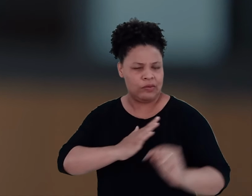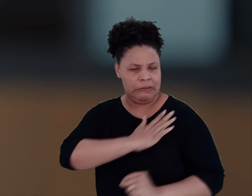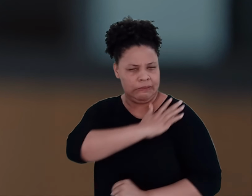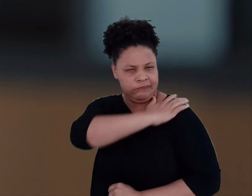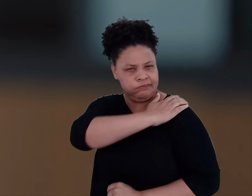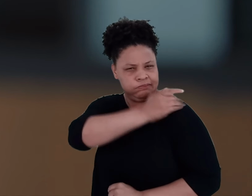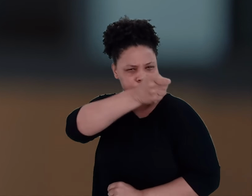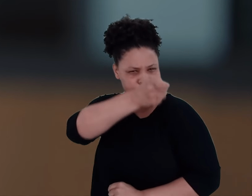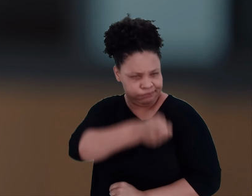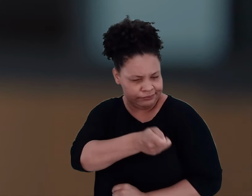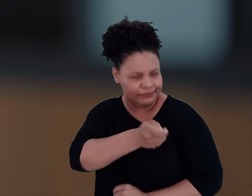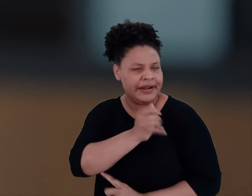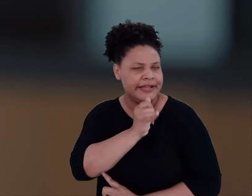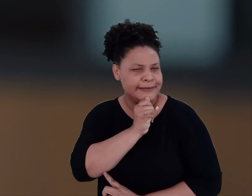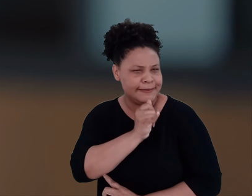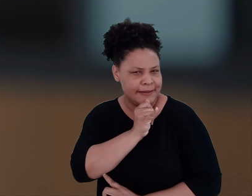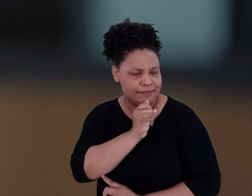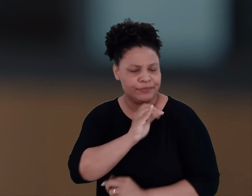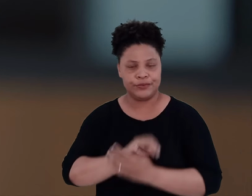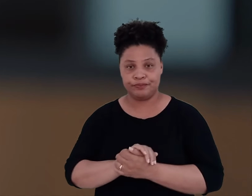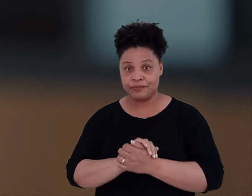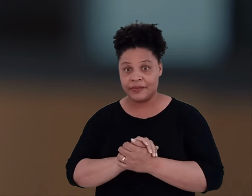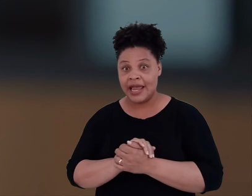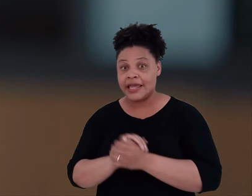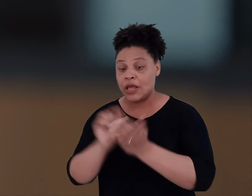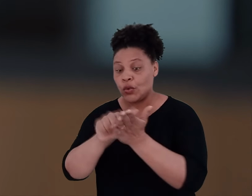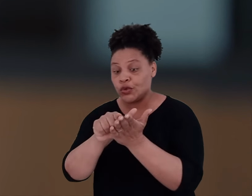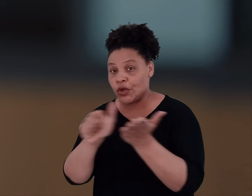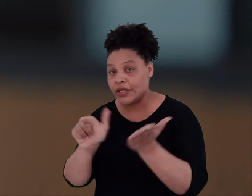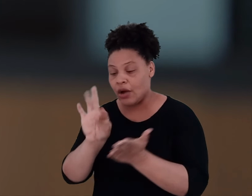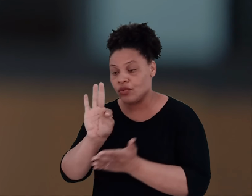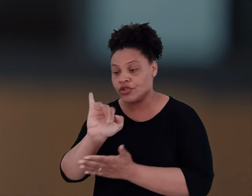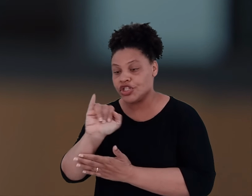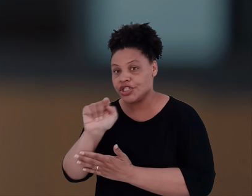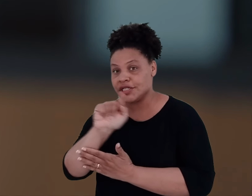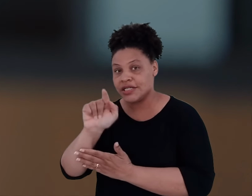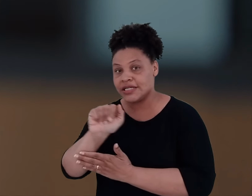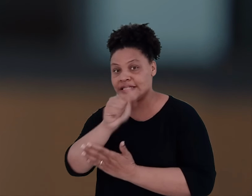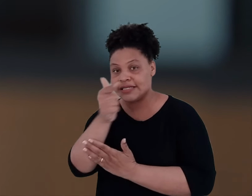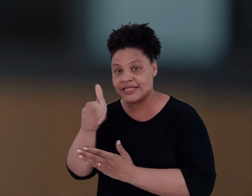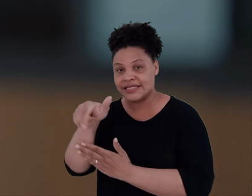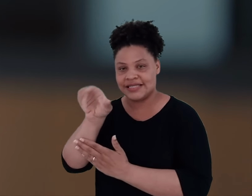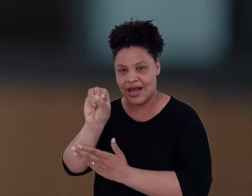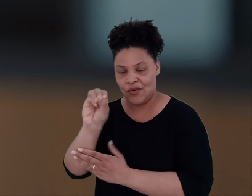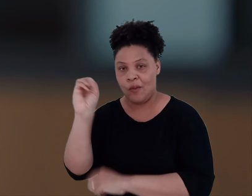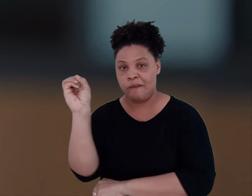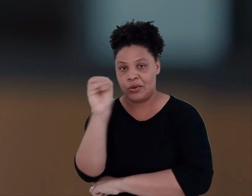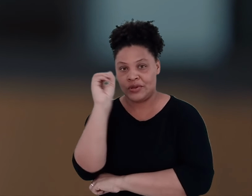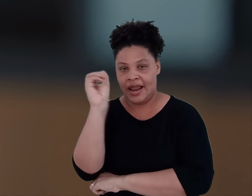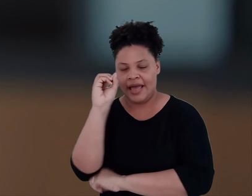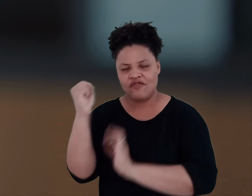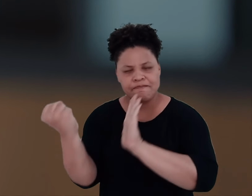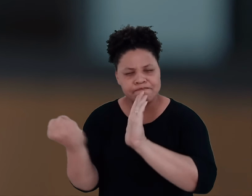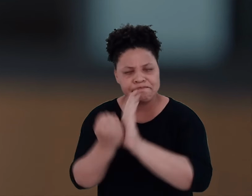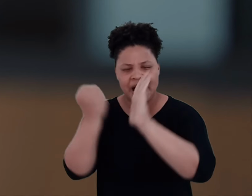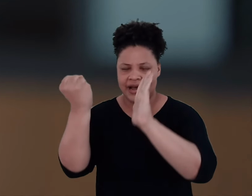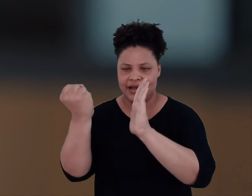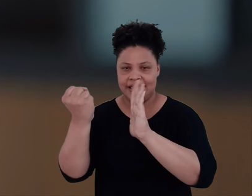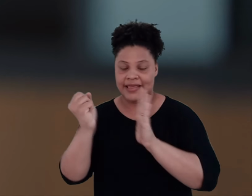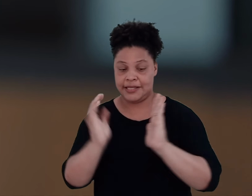da ditadura militar, por exemplo. O Tição, em Porto Alegre, foi uma das publicações mais marcantes contra o regime militar.